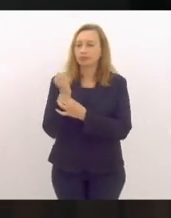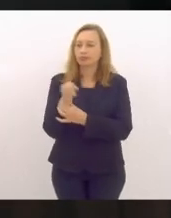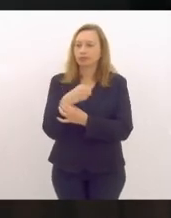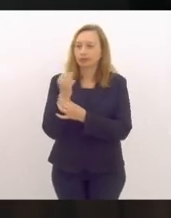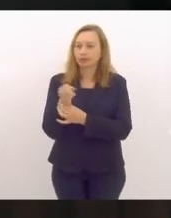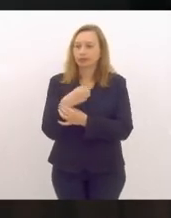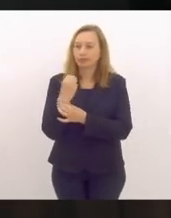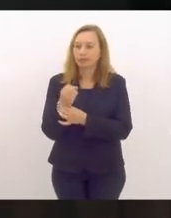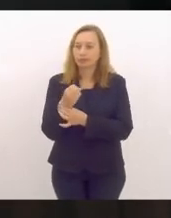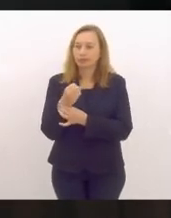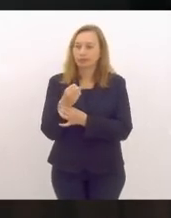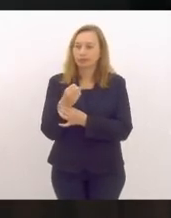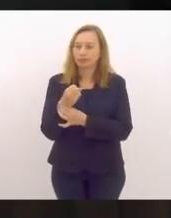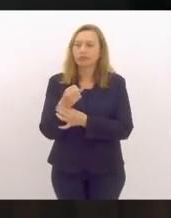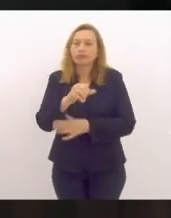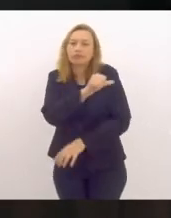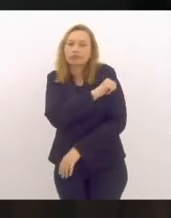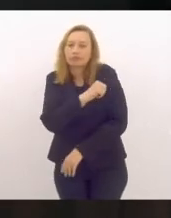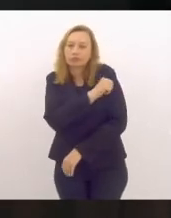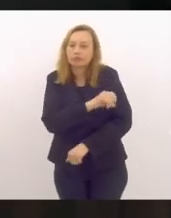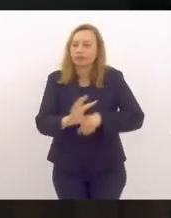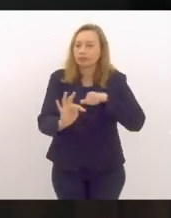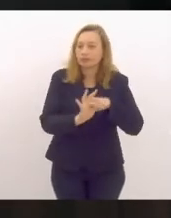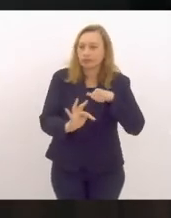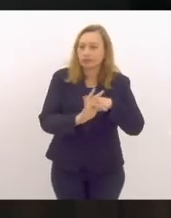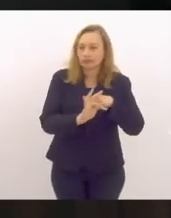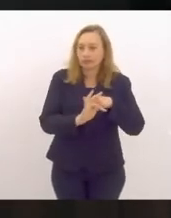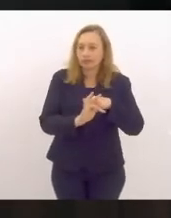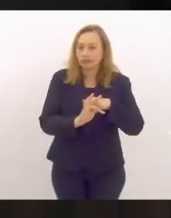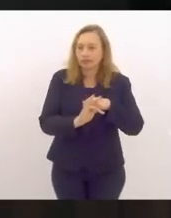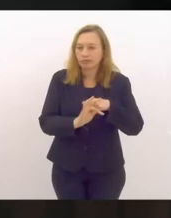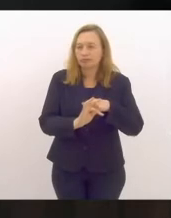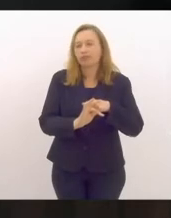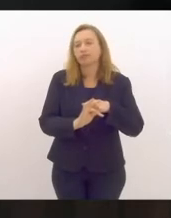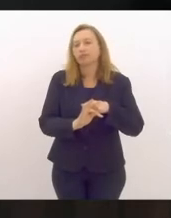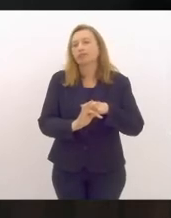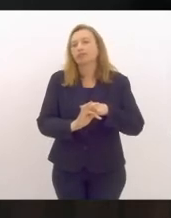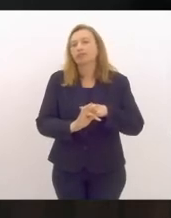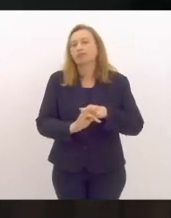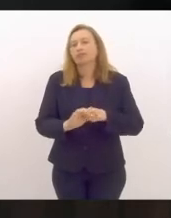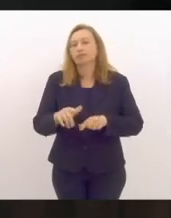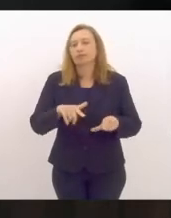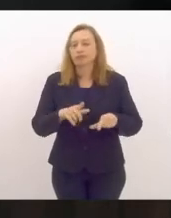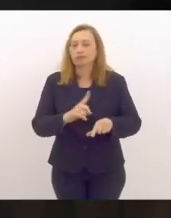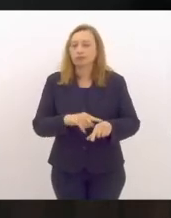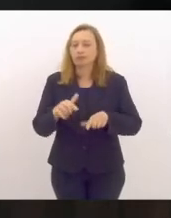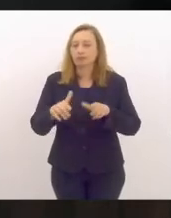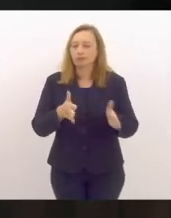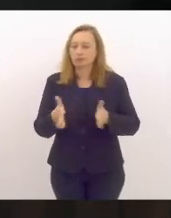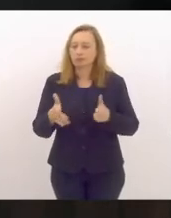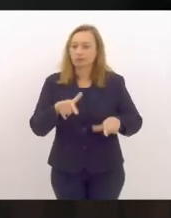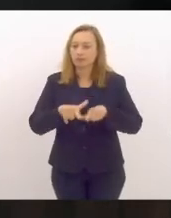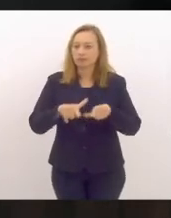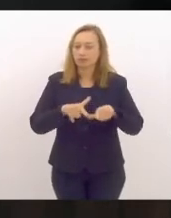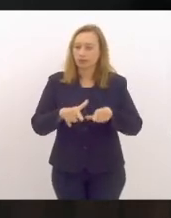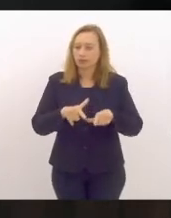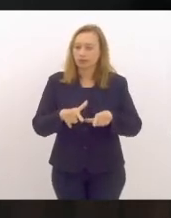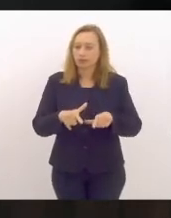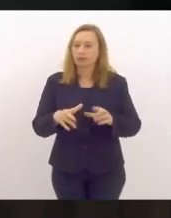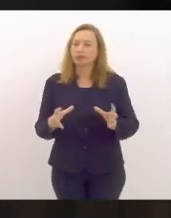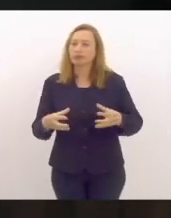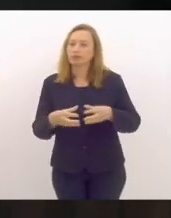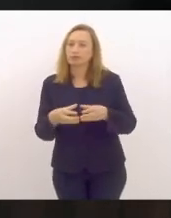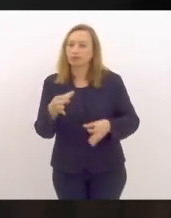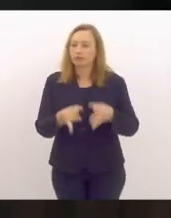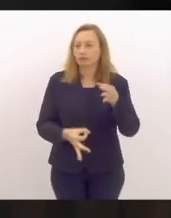terapeutas ocupacionais, enfermeiros, técnicos de enfermagem e auxiliares de enfermagem durante a jornada, pendendo de parecer das comissões de